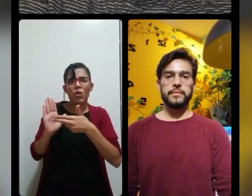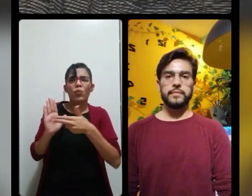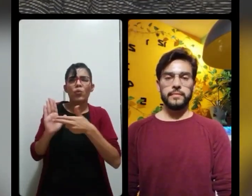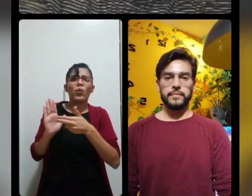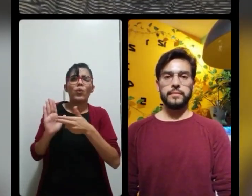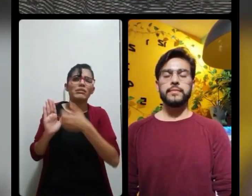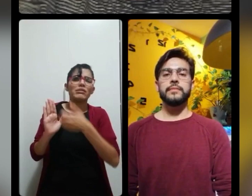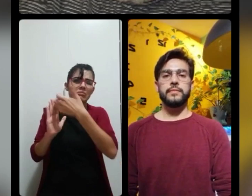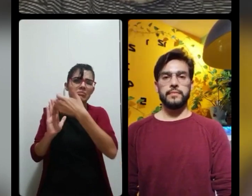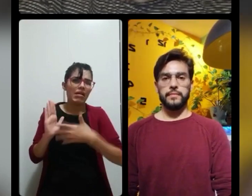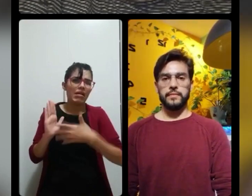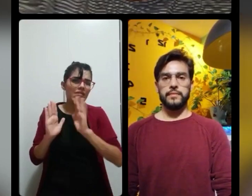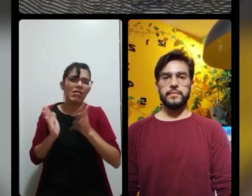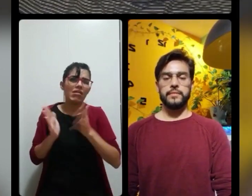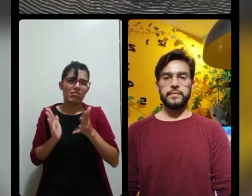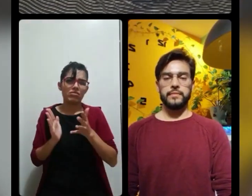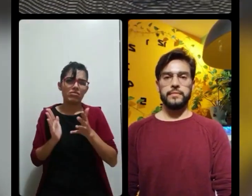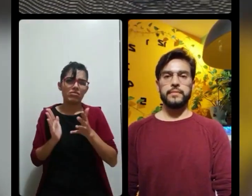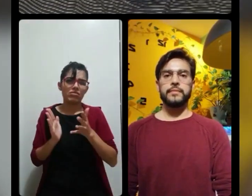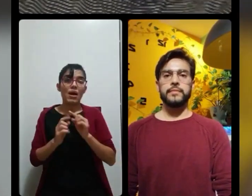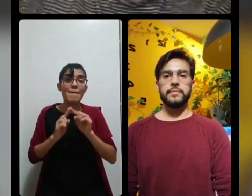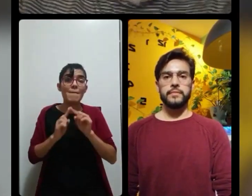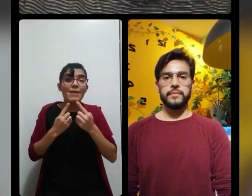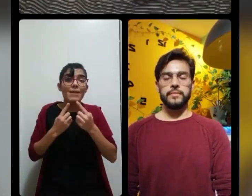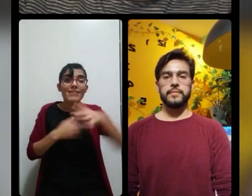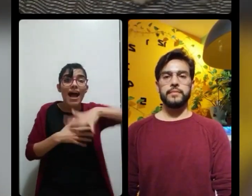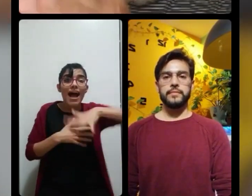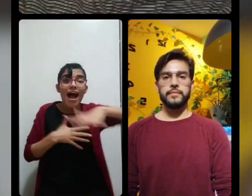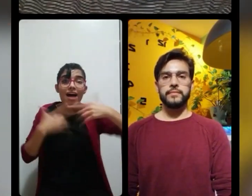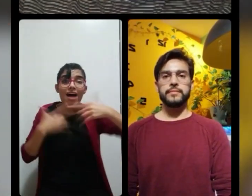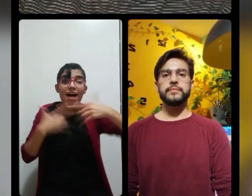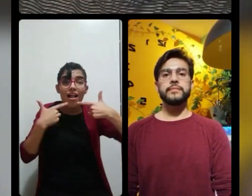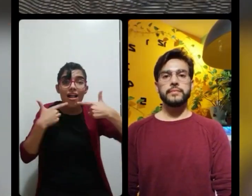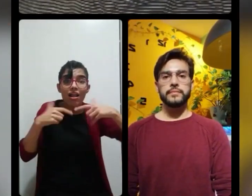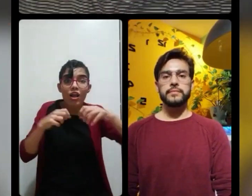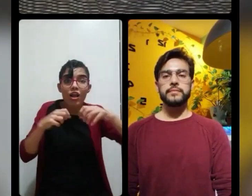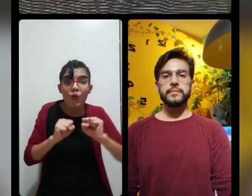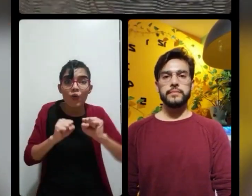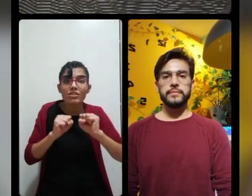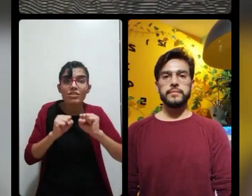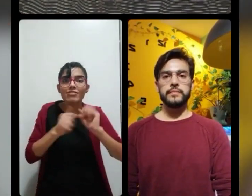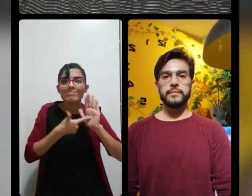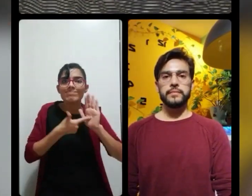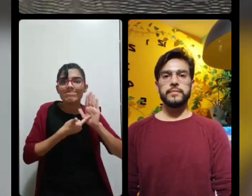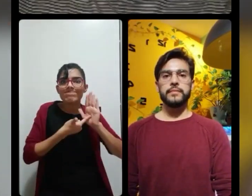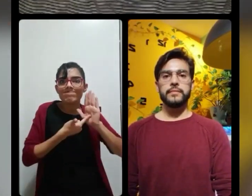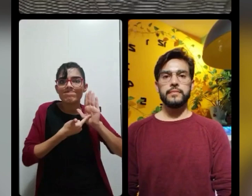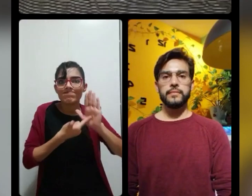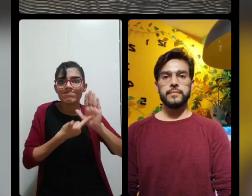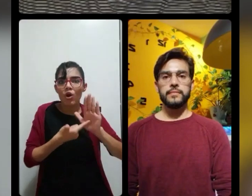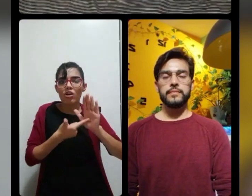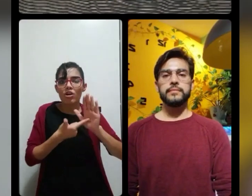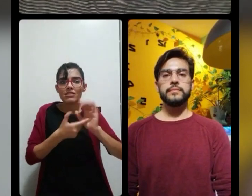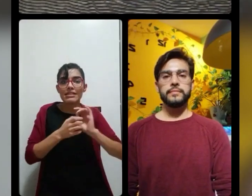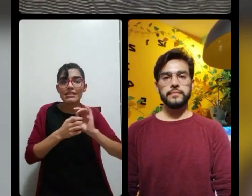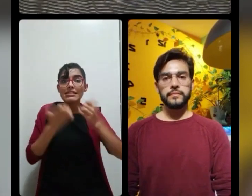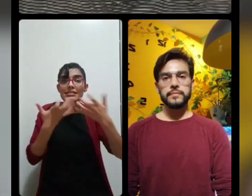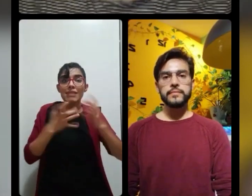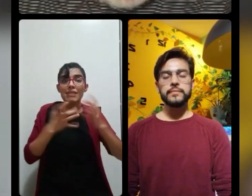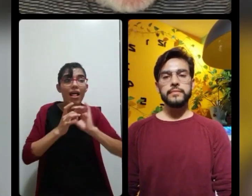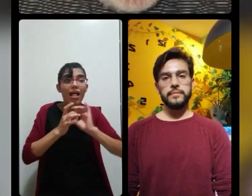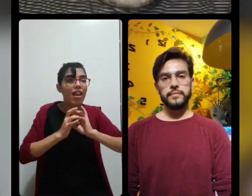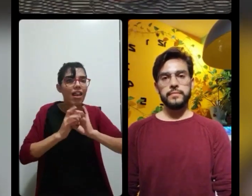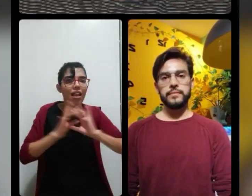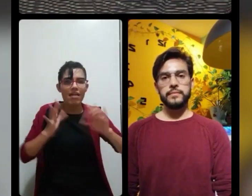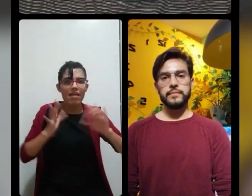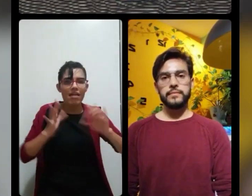entram em cena, e os filólogos, é que libertam a rigidez que aprisionava a língua